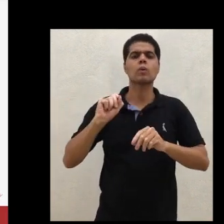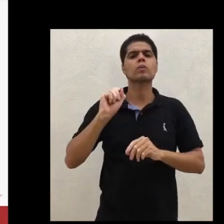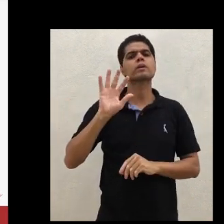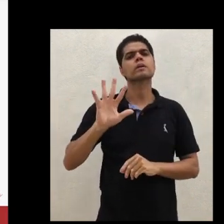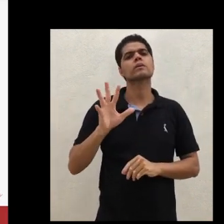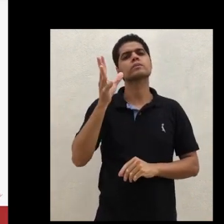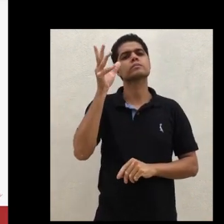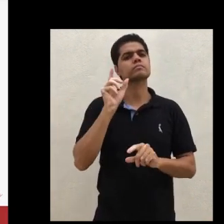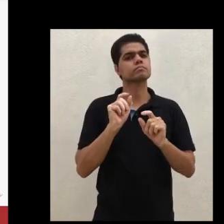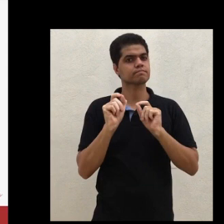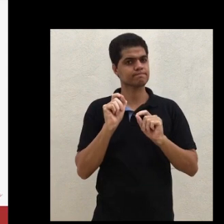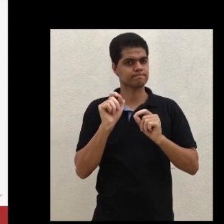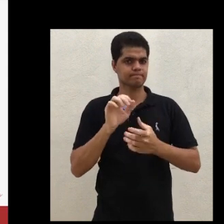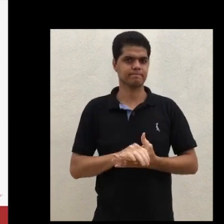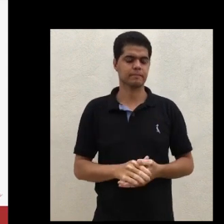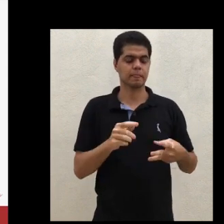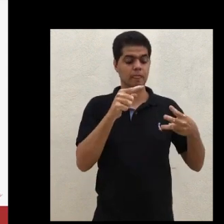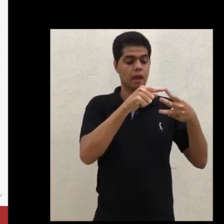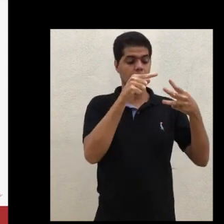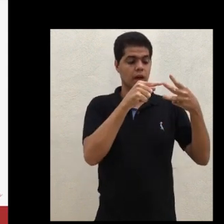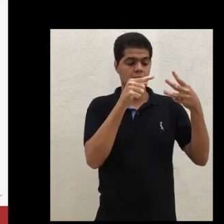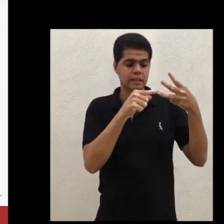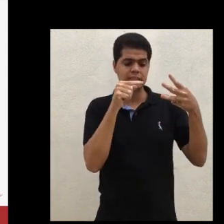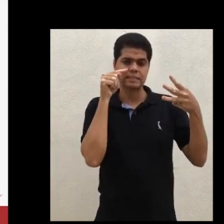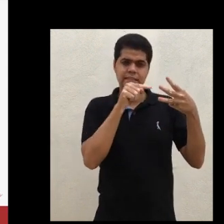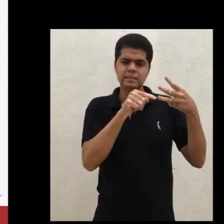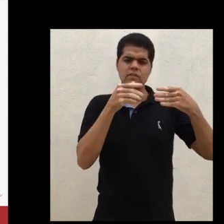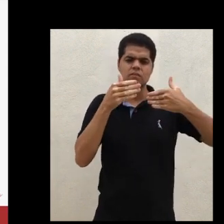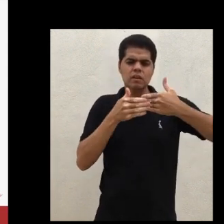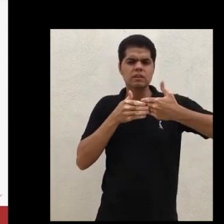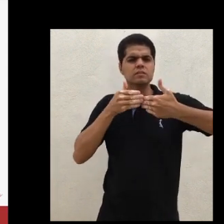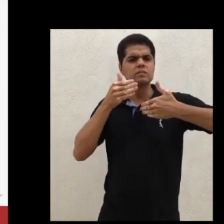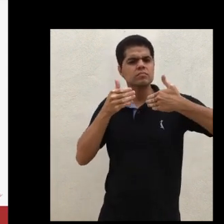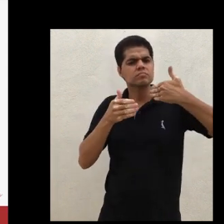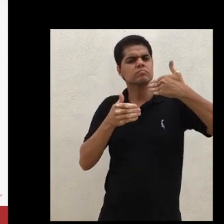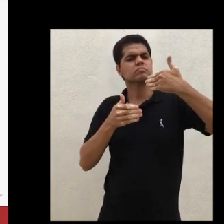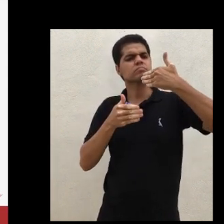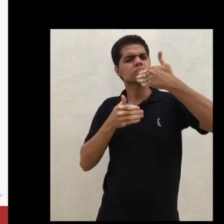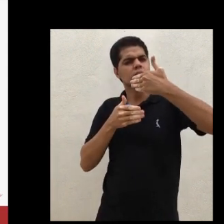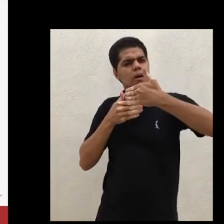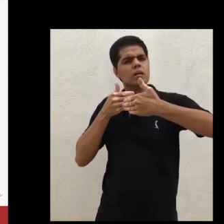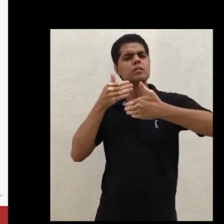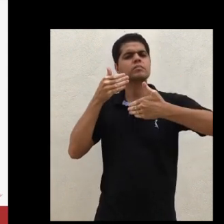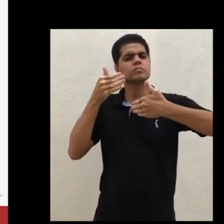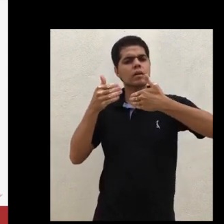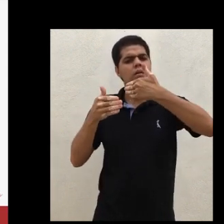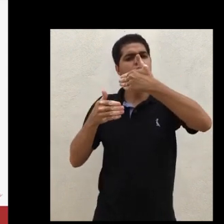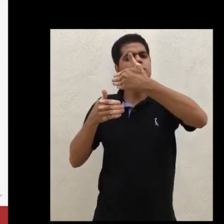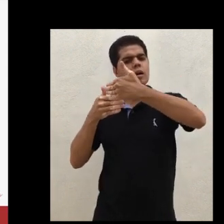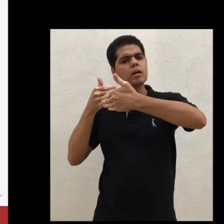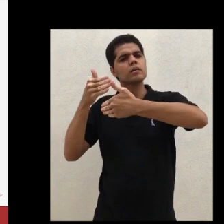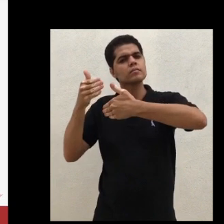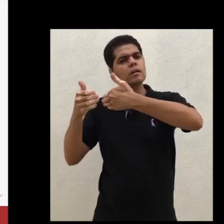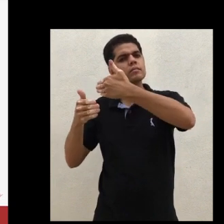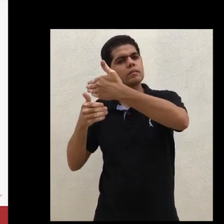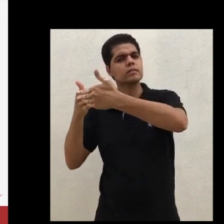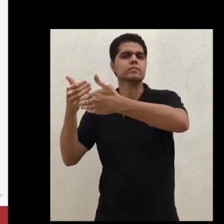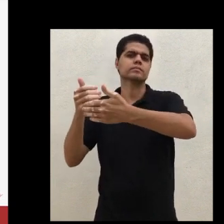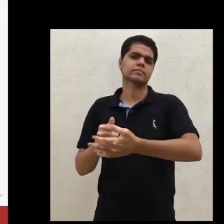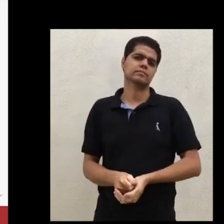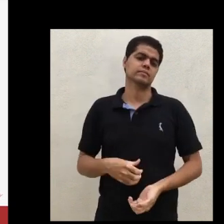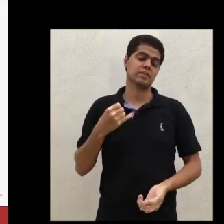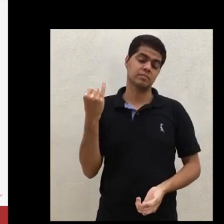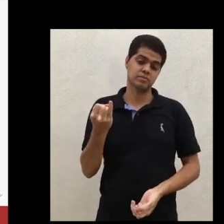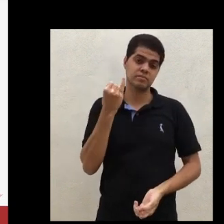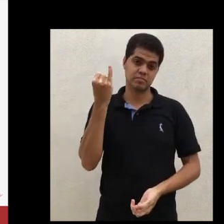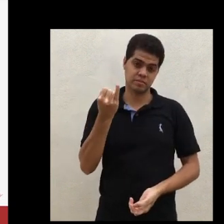trabalho, o que acontece é que essas coisas ocorrem gradativamente ou gradualmente. E